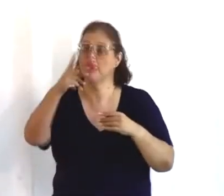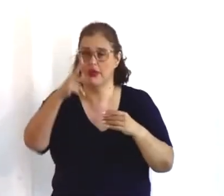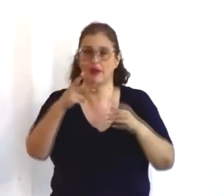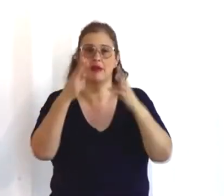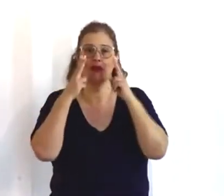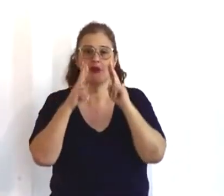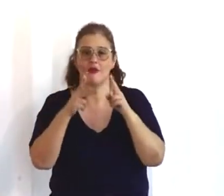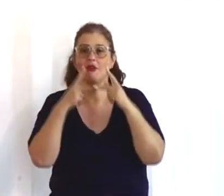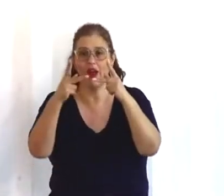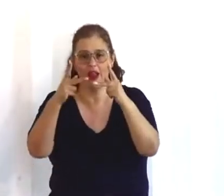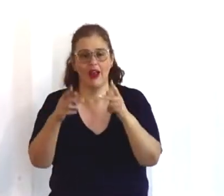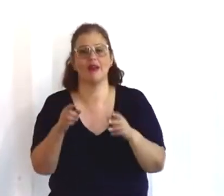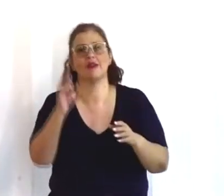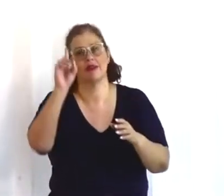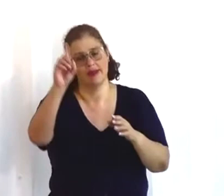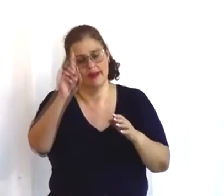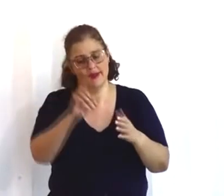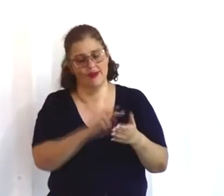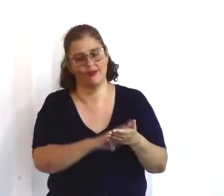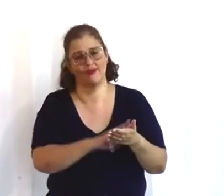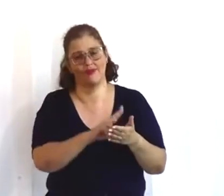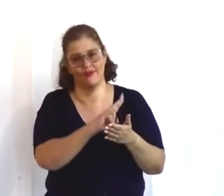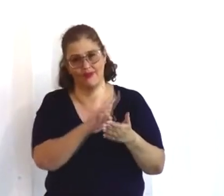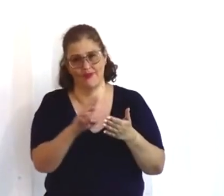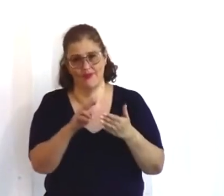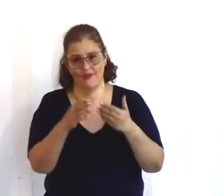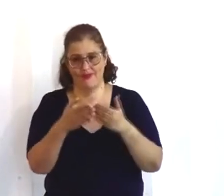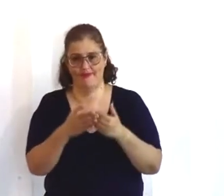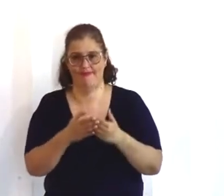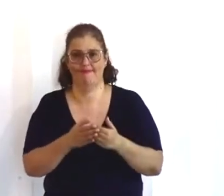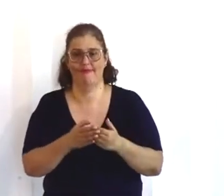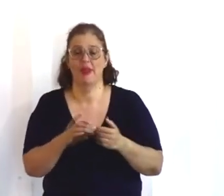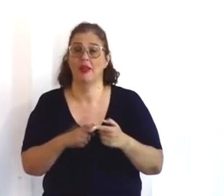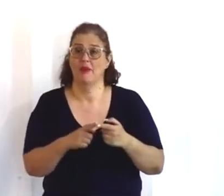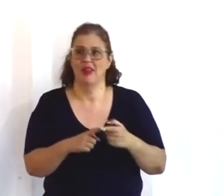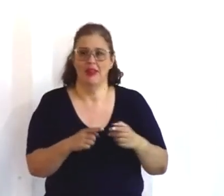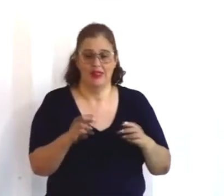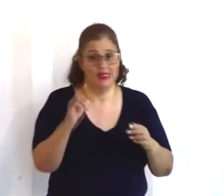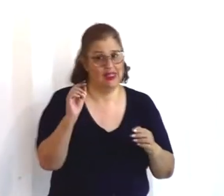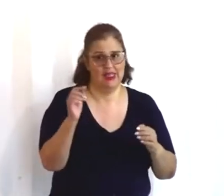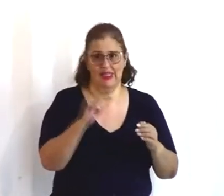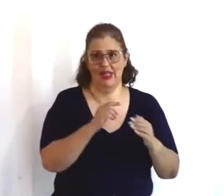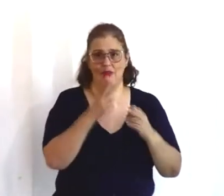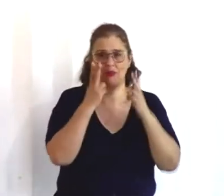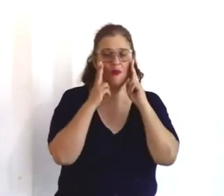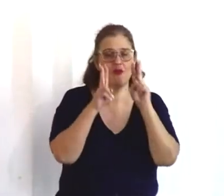você diante de Deus, do Pai e dos anjos. Por isso, meu irmão,